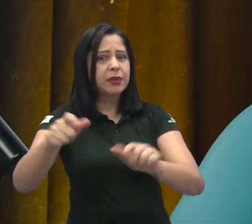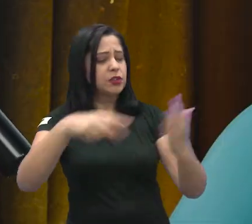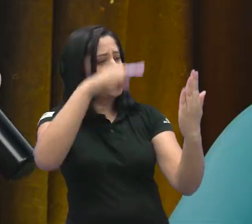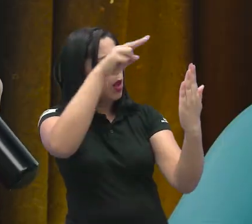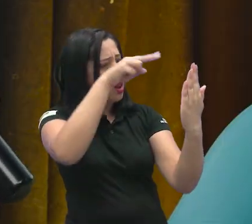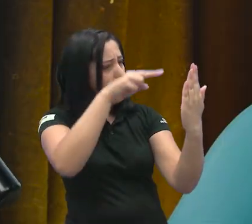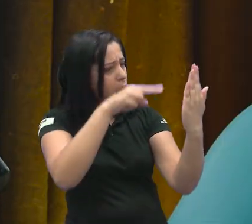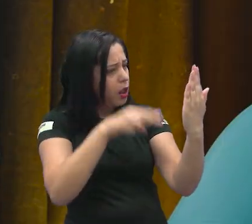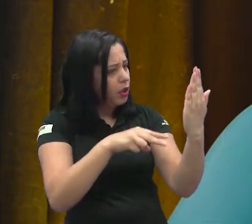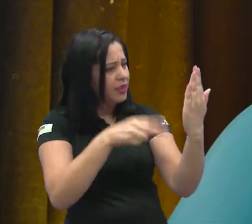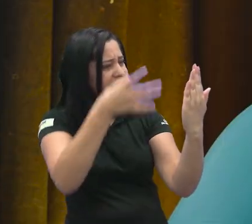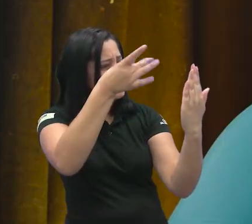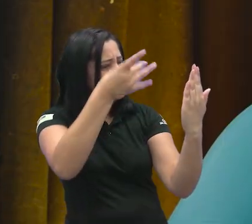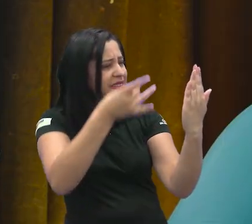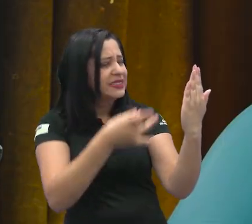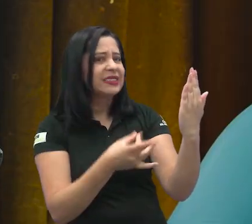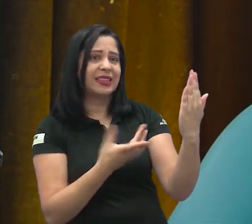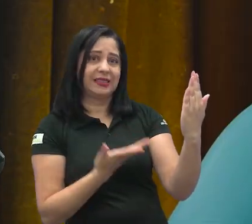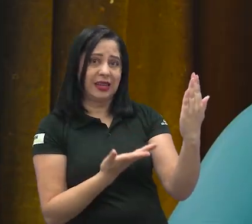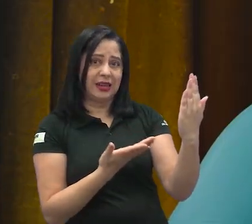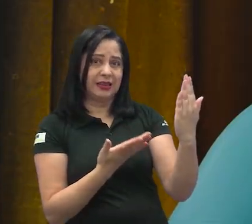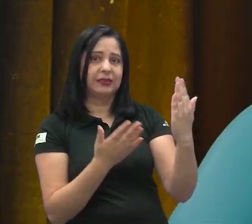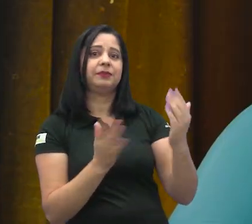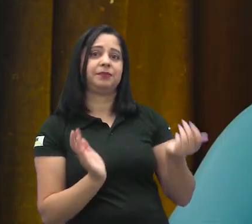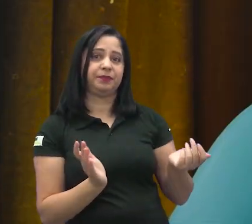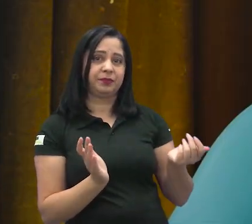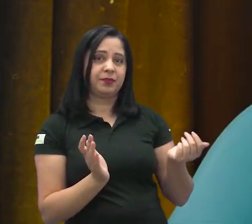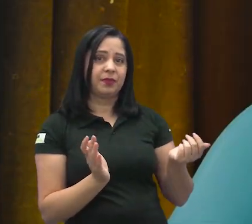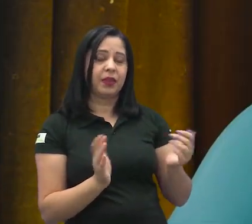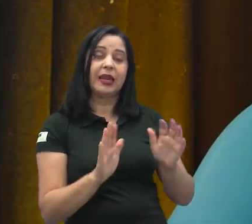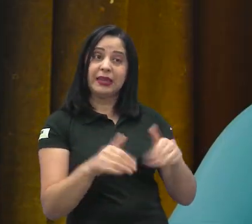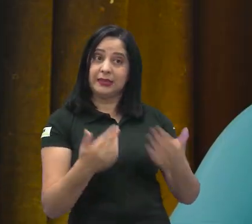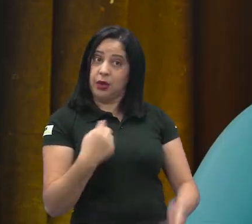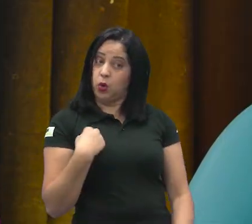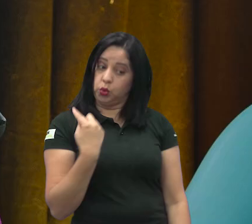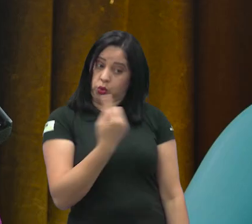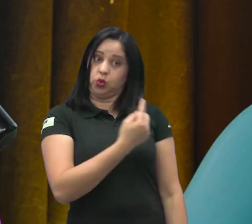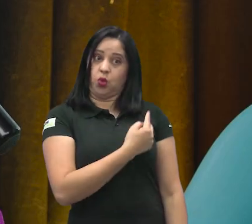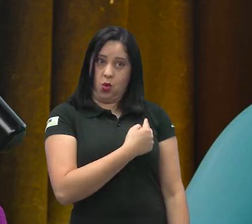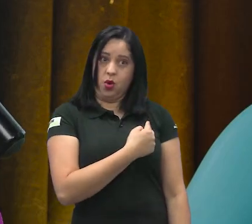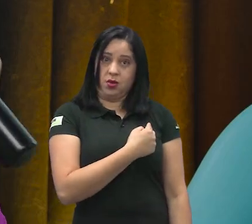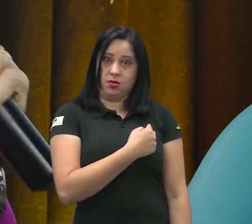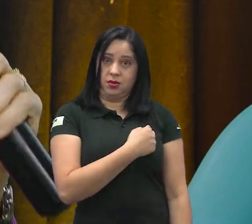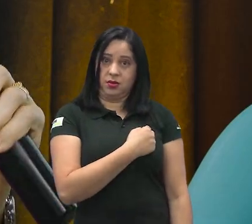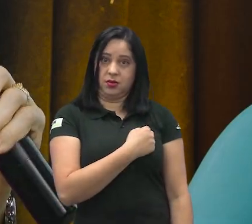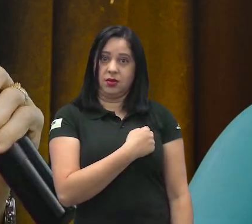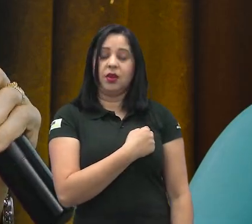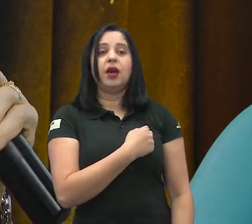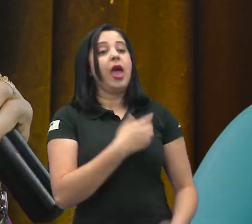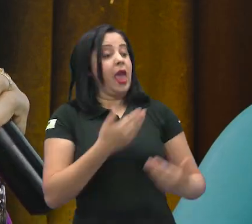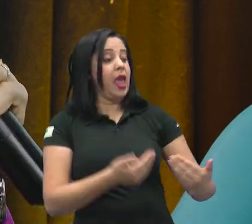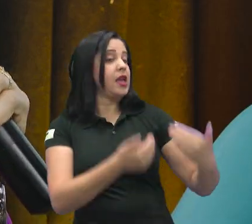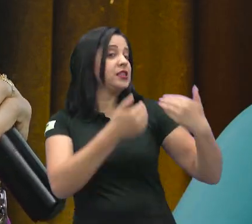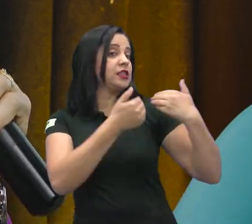geral acessar os detalhes. Então, acho que cabe muito também, né? É o nosso papel também fazer esse trabalho, sabe? De apurar, de observar o